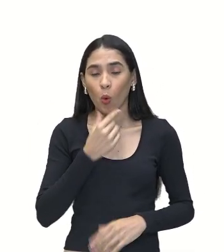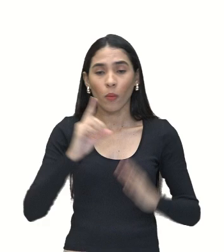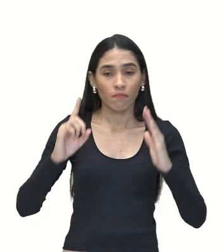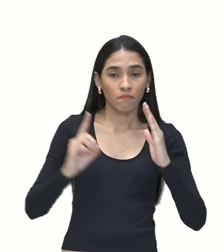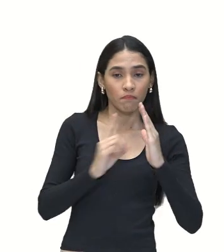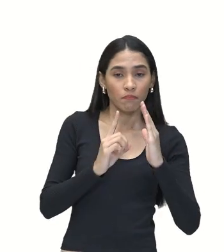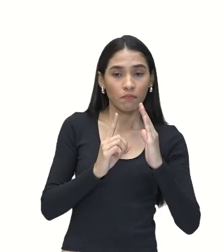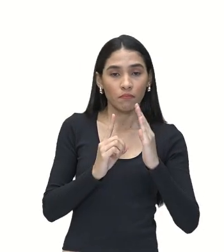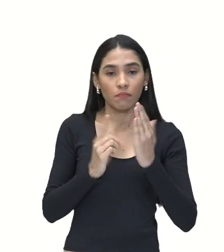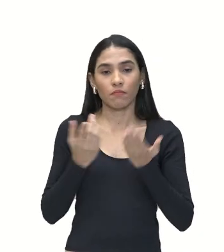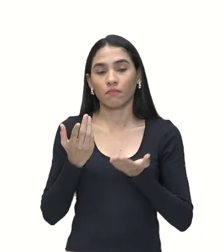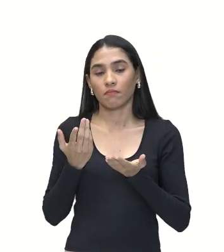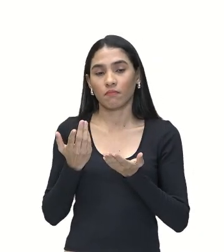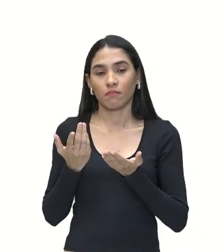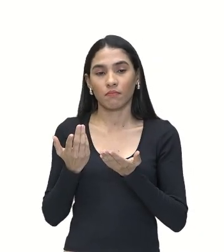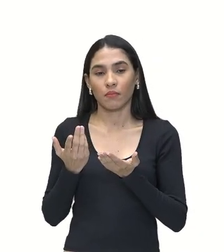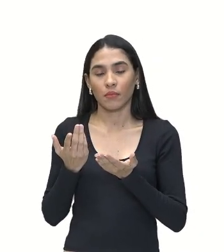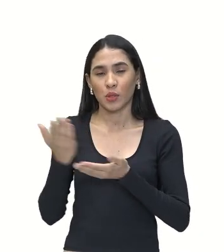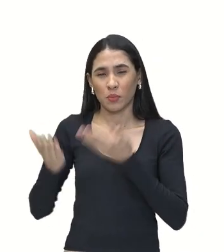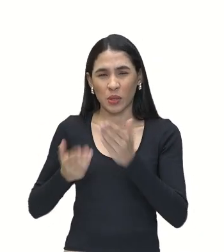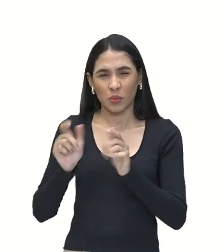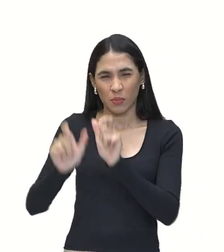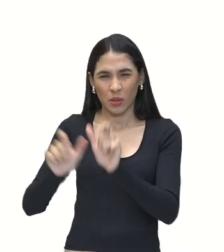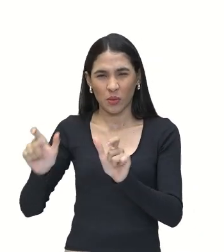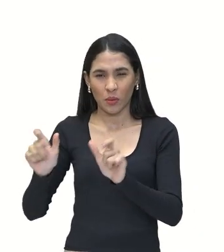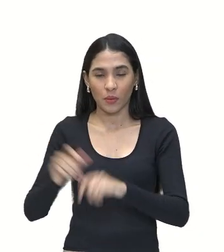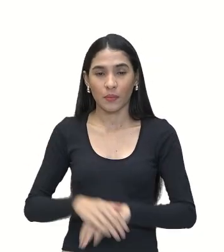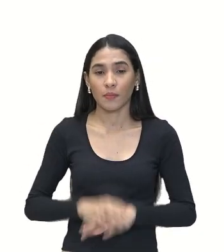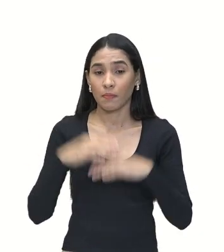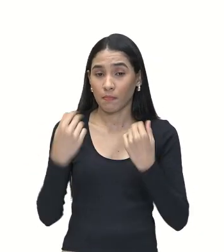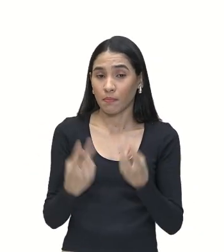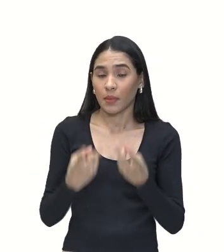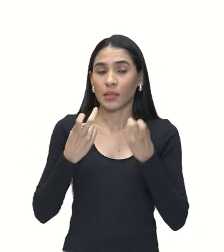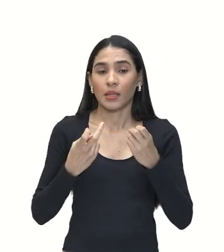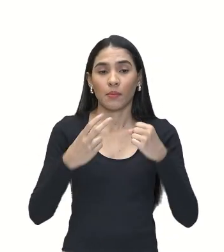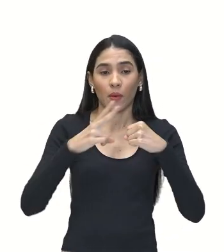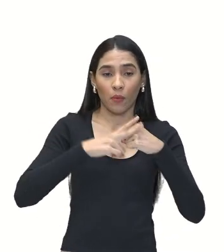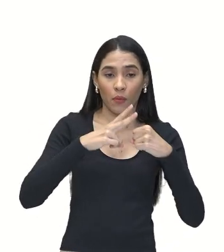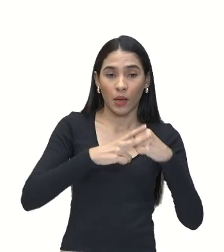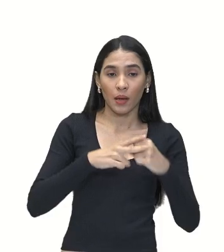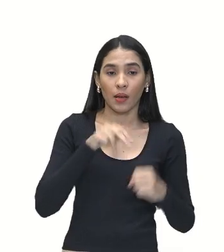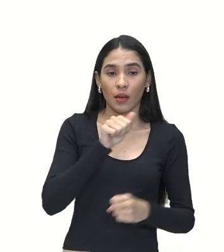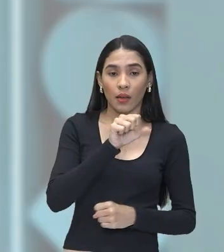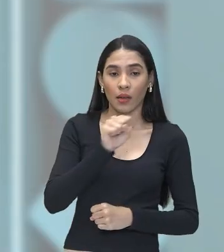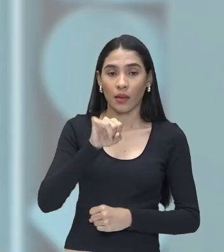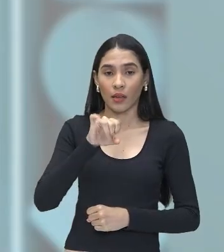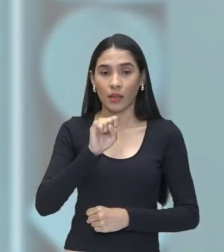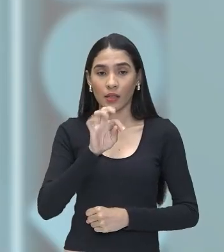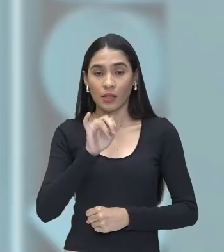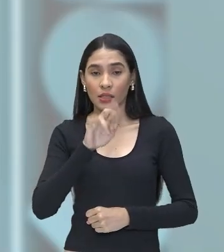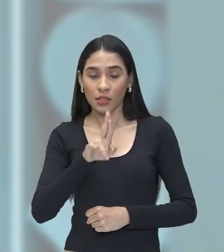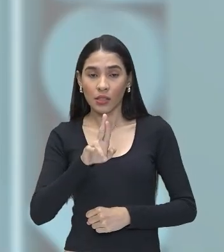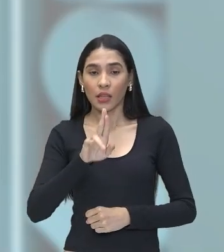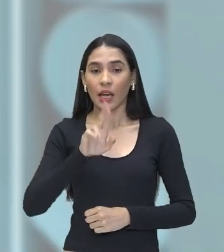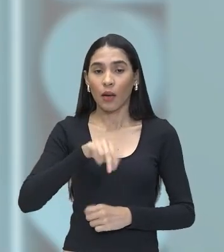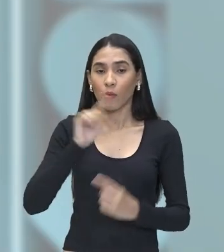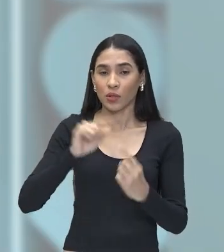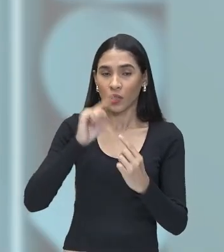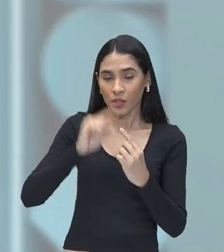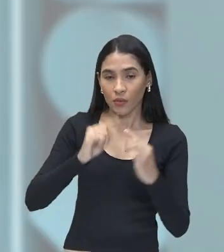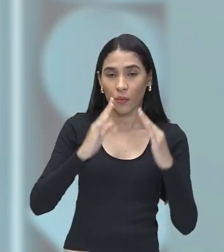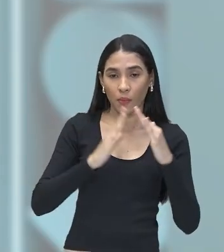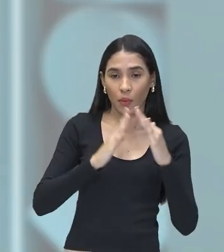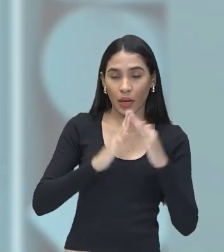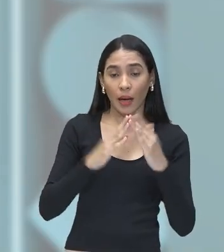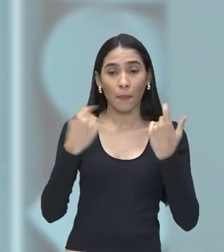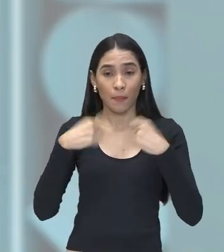os clientes. Observem que o verbo assistir, com o sentido de morar, residir, ele pede, ele exige a presença